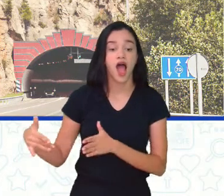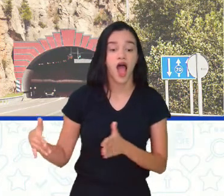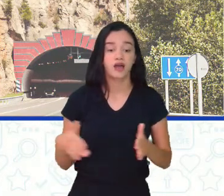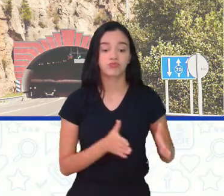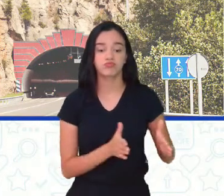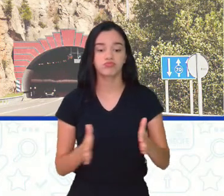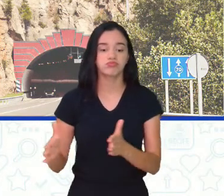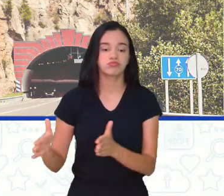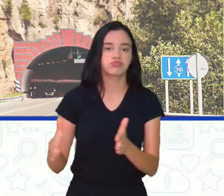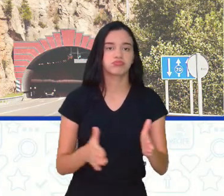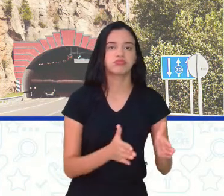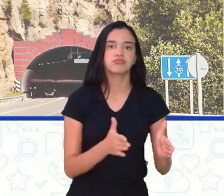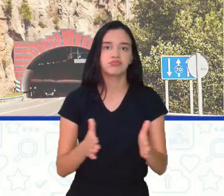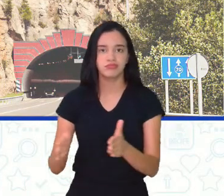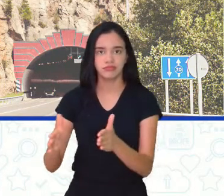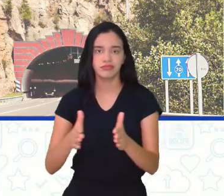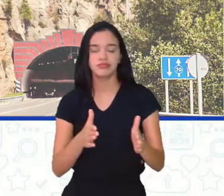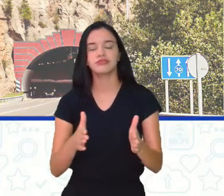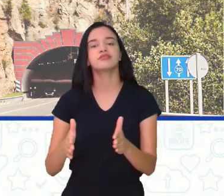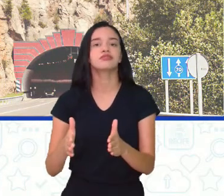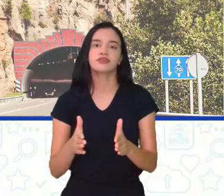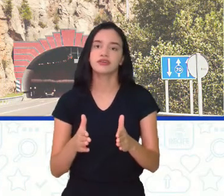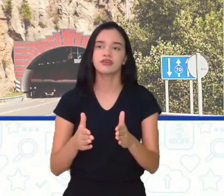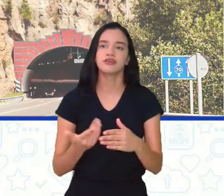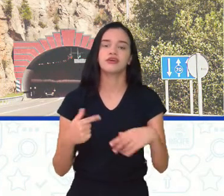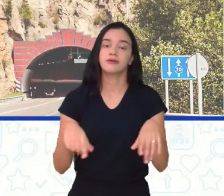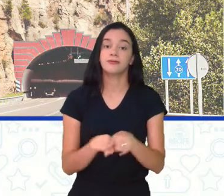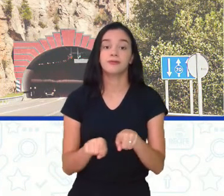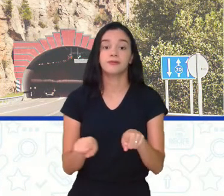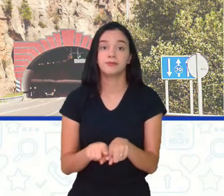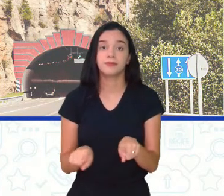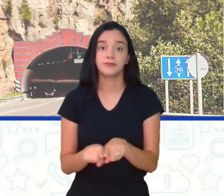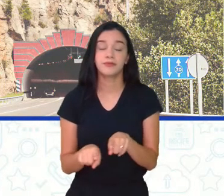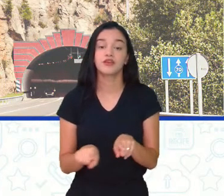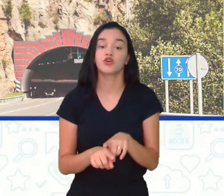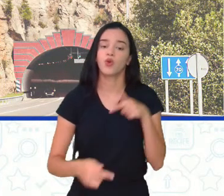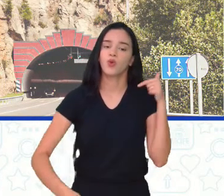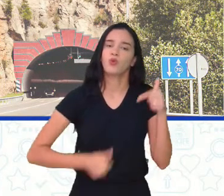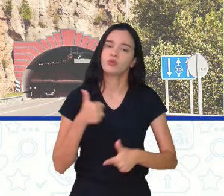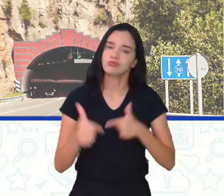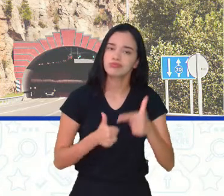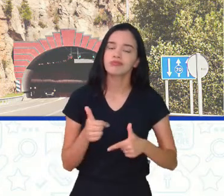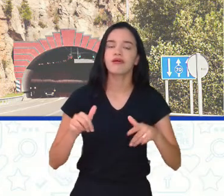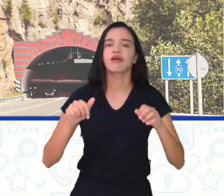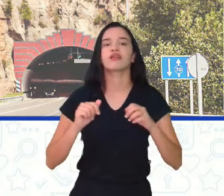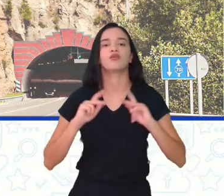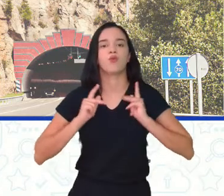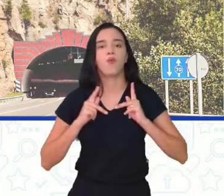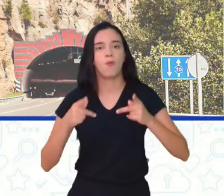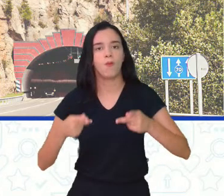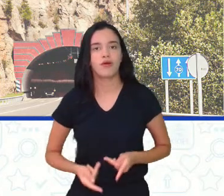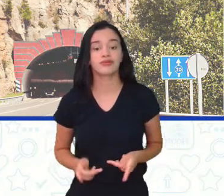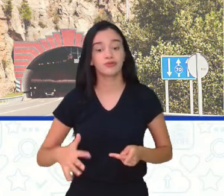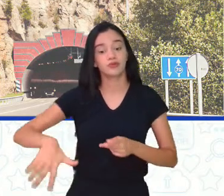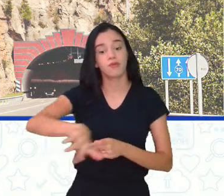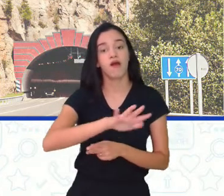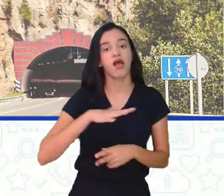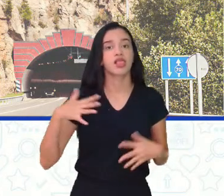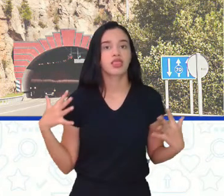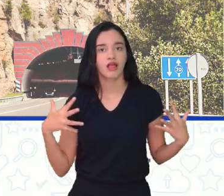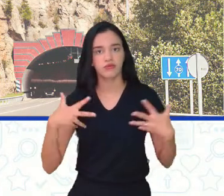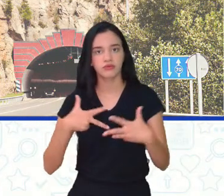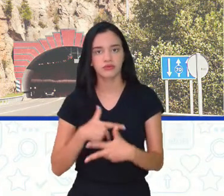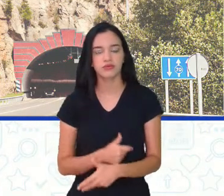estradas asfaltadas, também uma atividade humana, né, nesse espaço natural. Olha aí, ó,